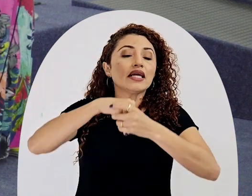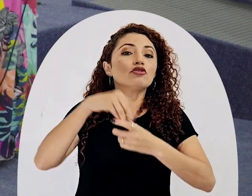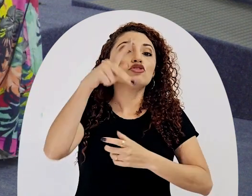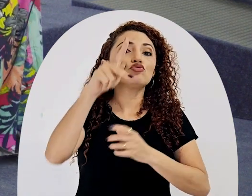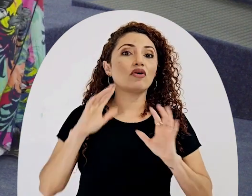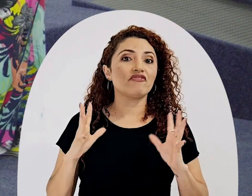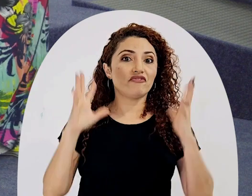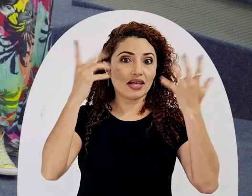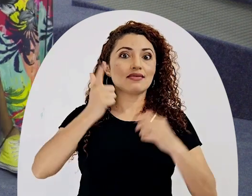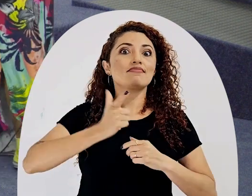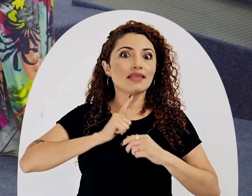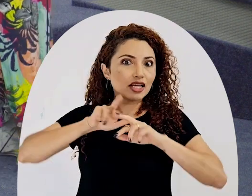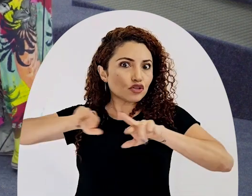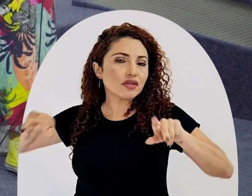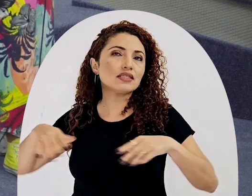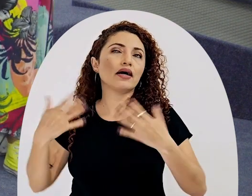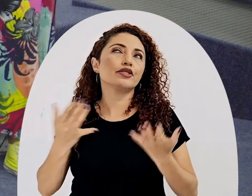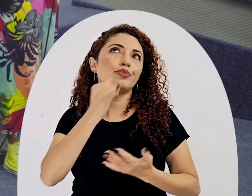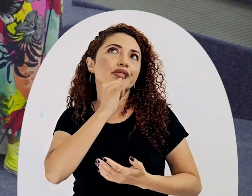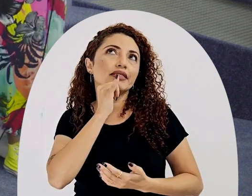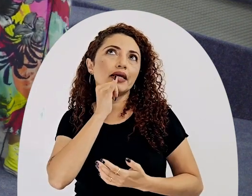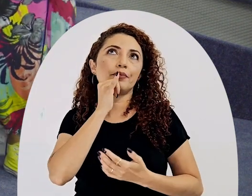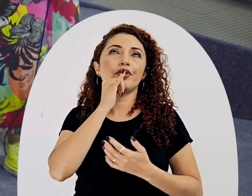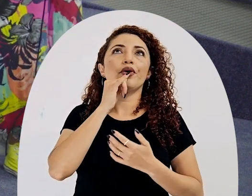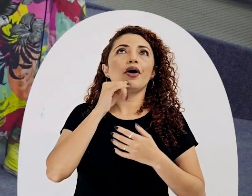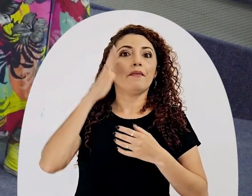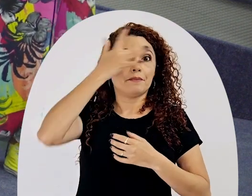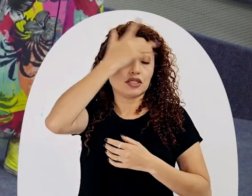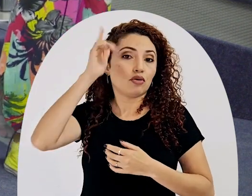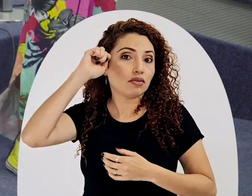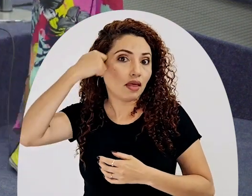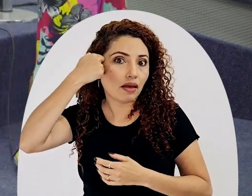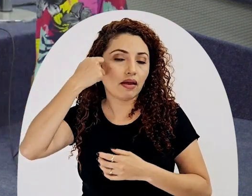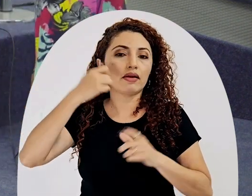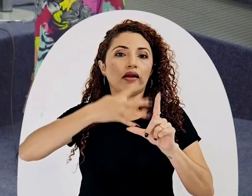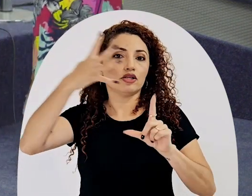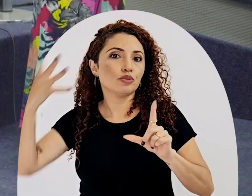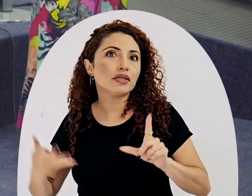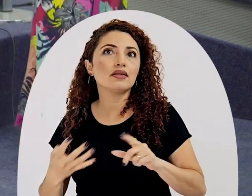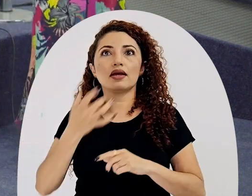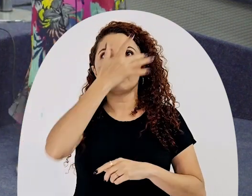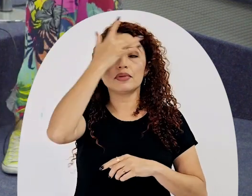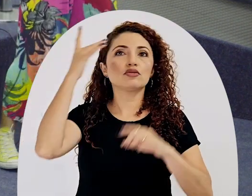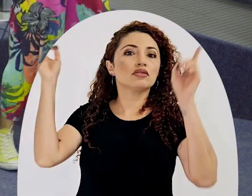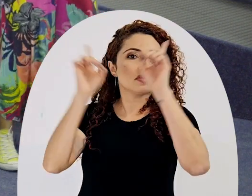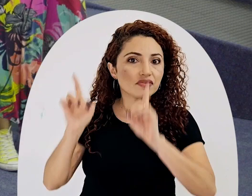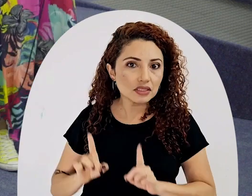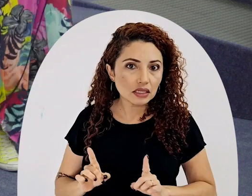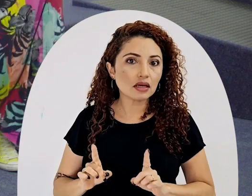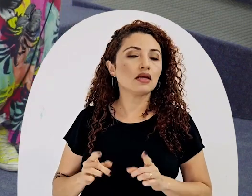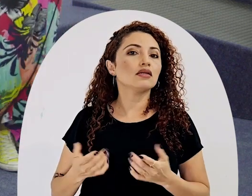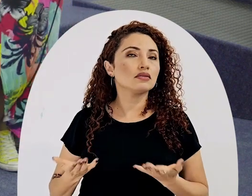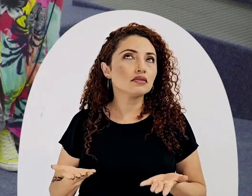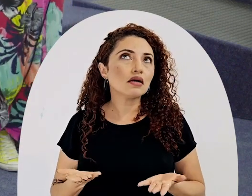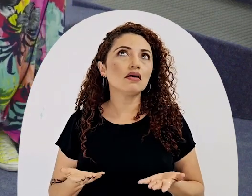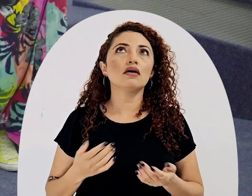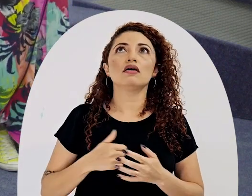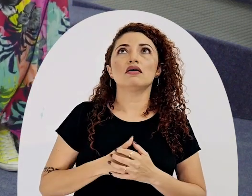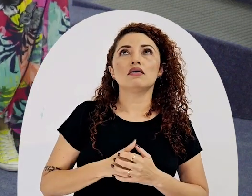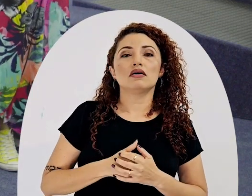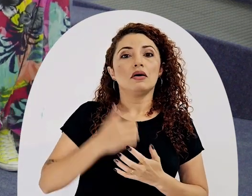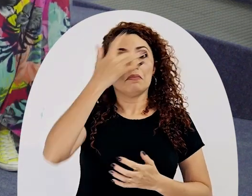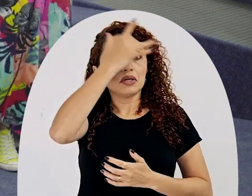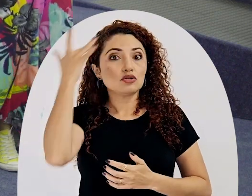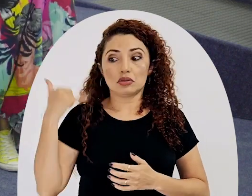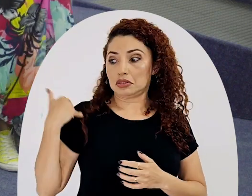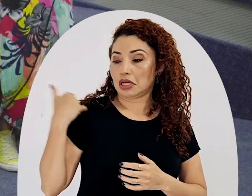Pessoas negras, LGBTs, pessoas com deficiência, pessoas 40 a mais.